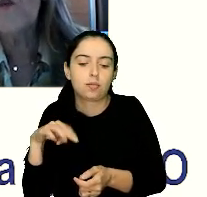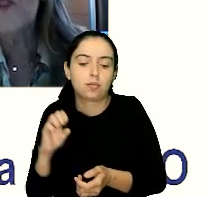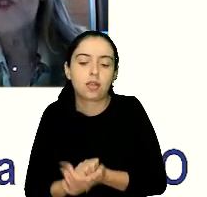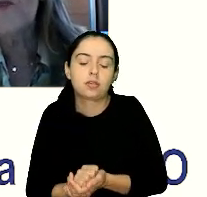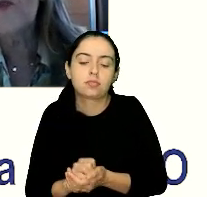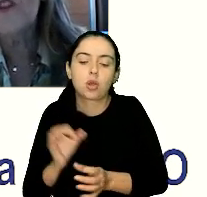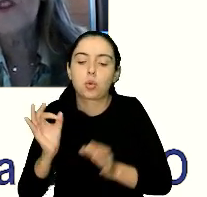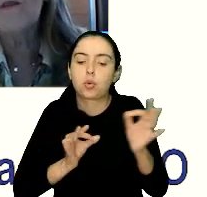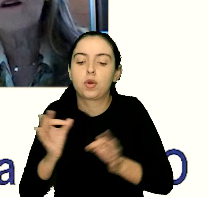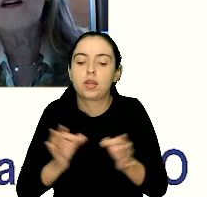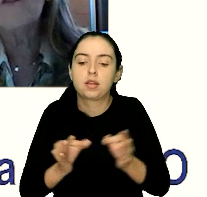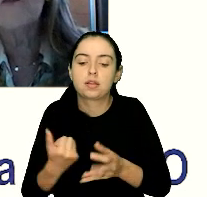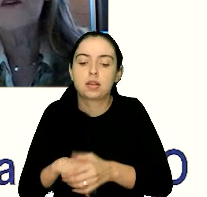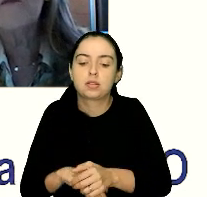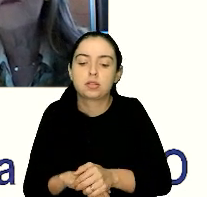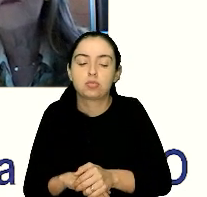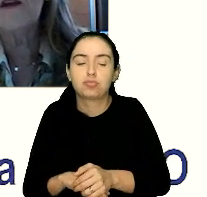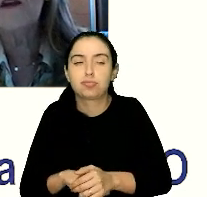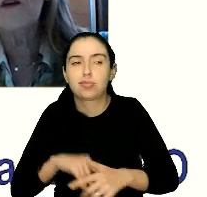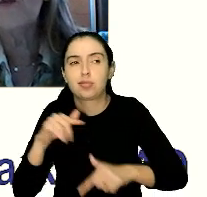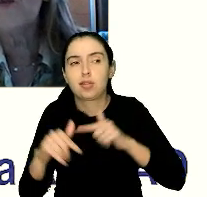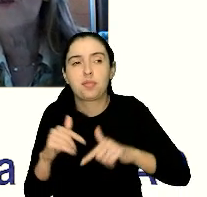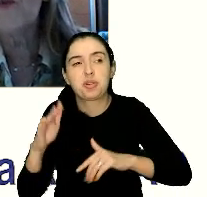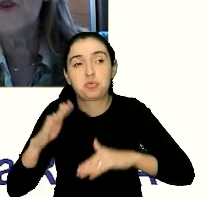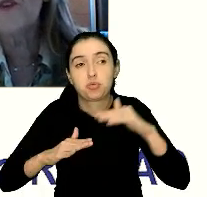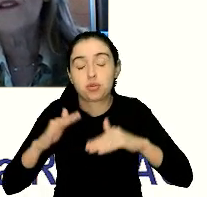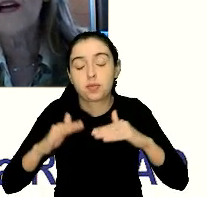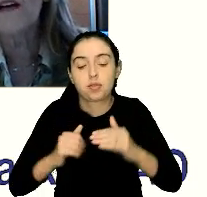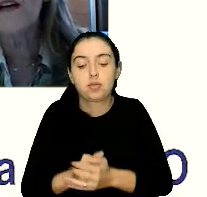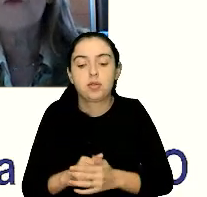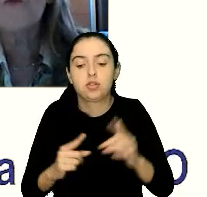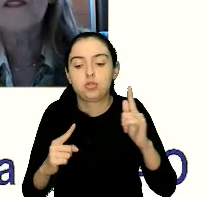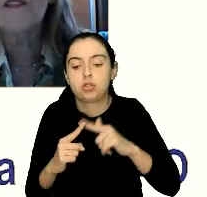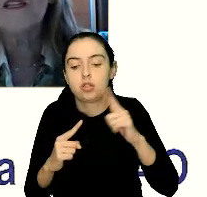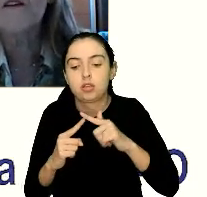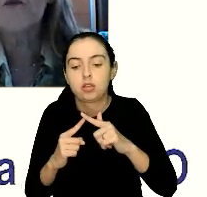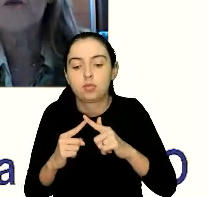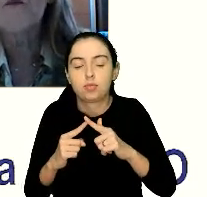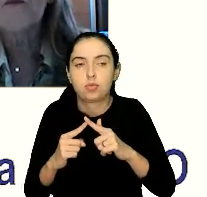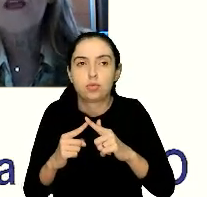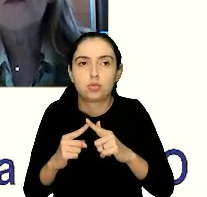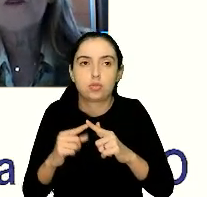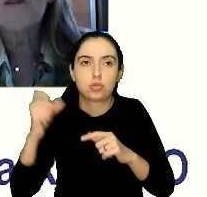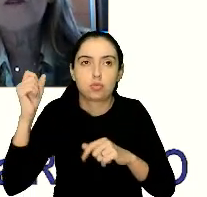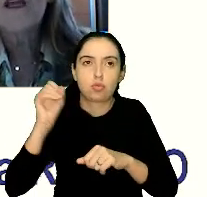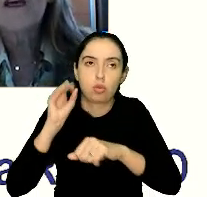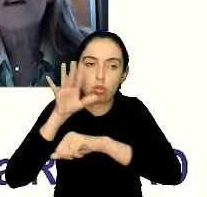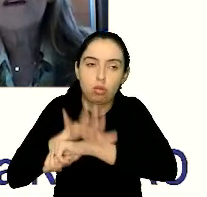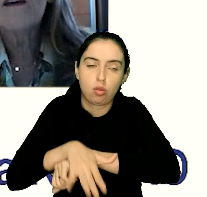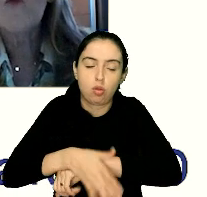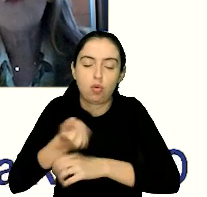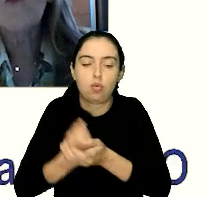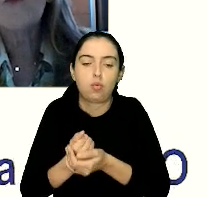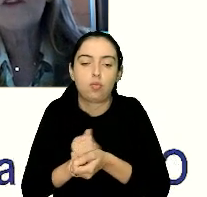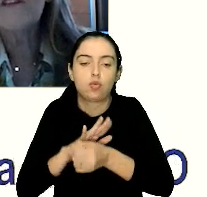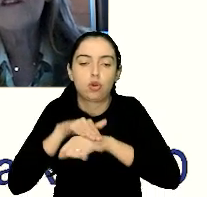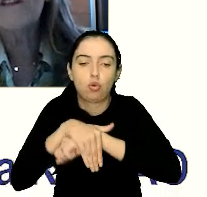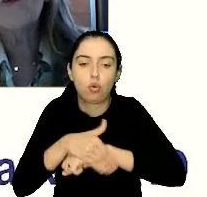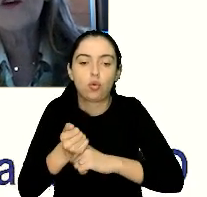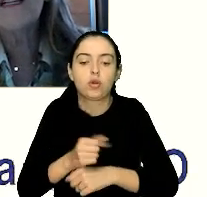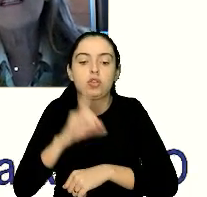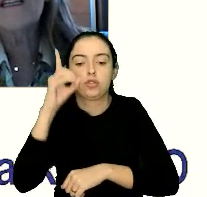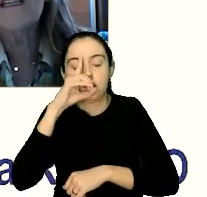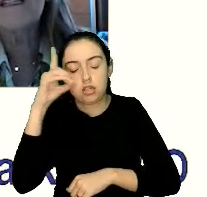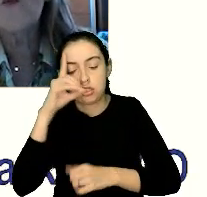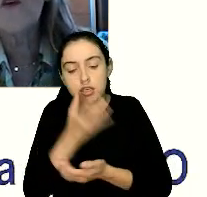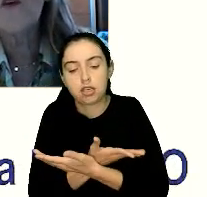organização de alguns tipos de trabalho, né? Trabalho em turnos alternados, por exemplo, né? Como muitas